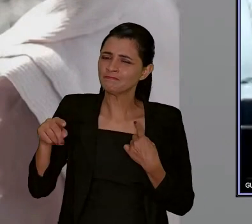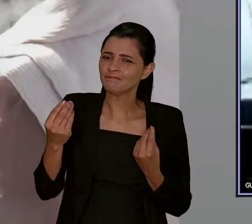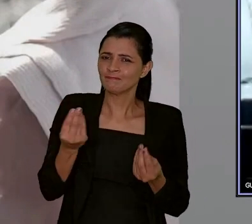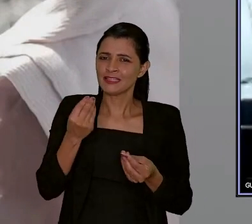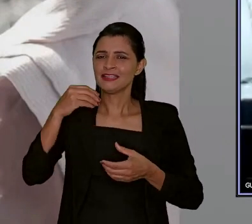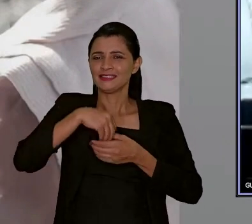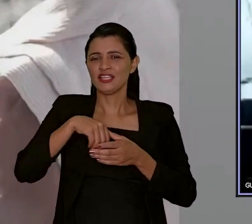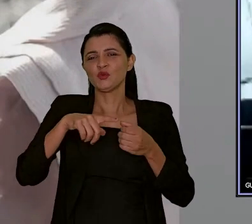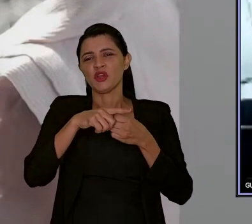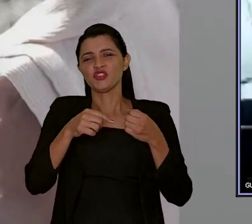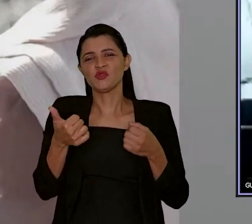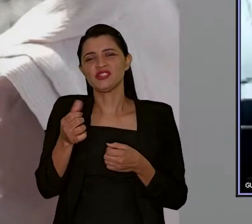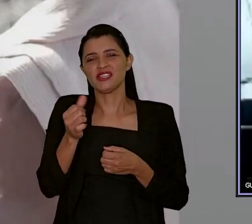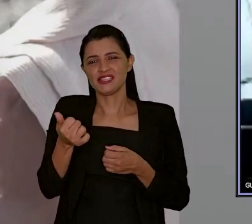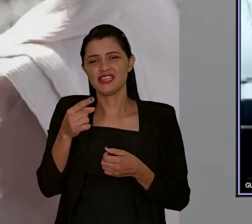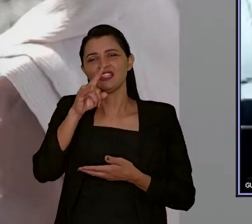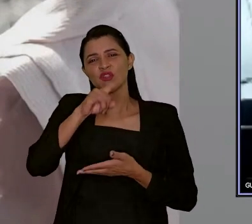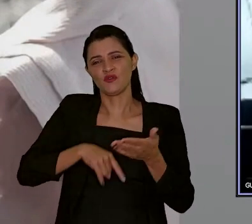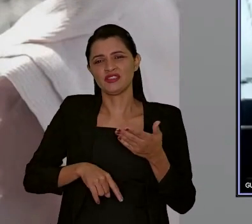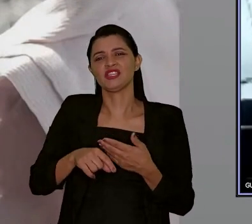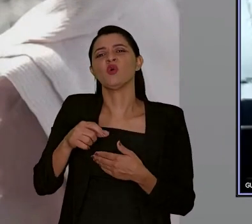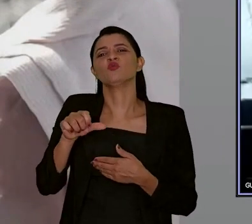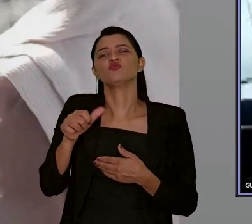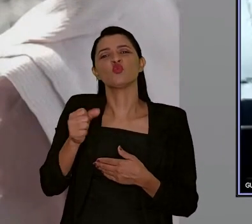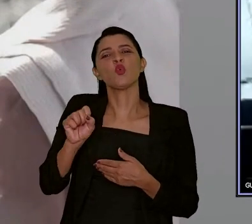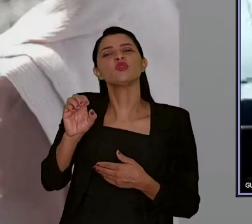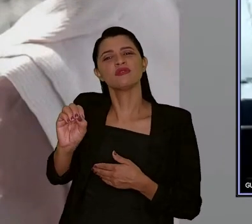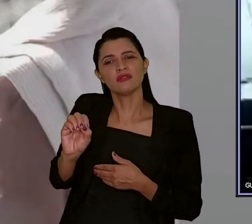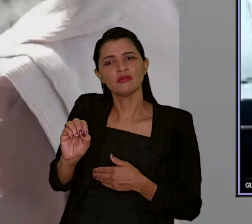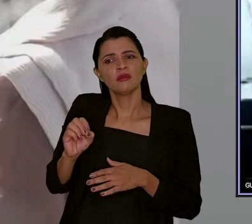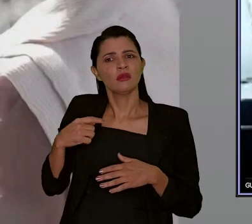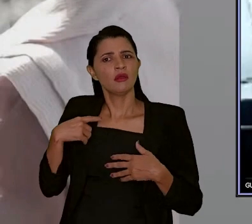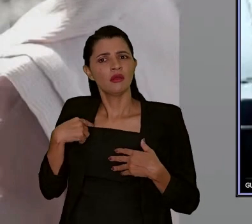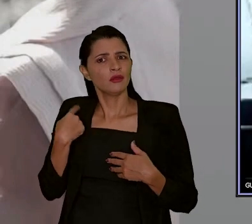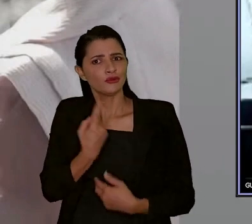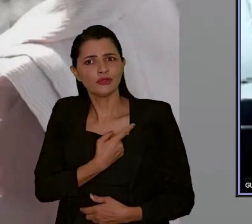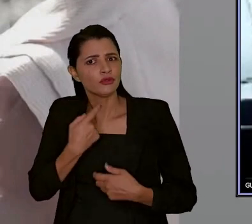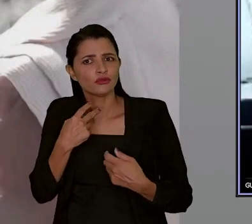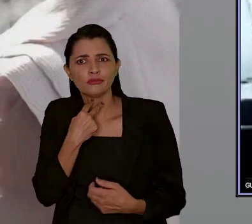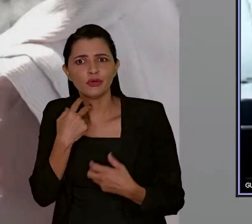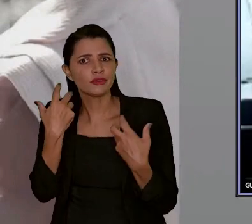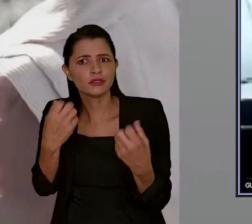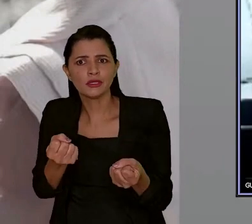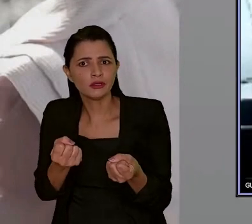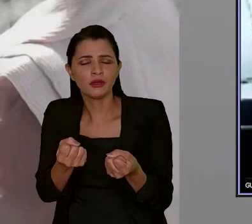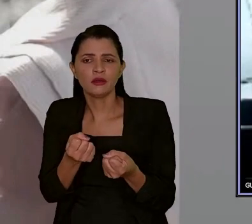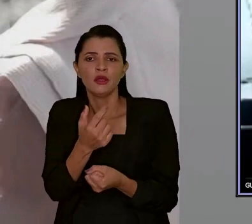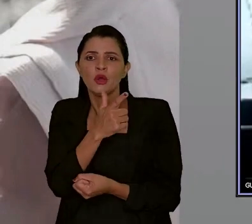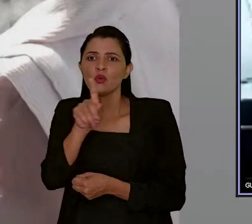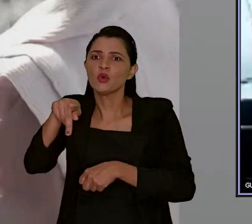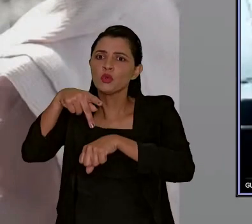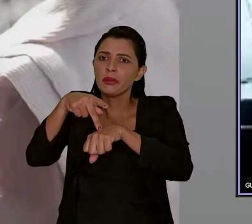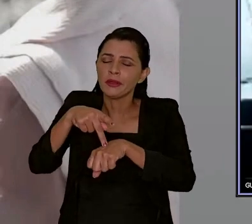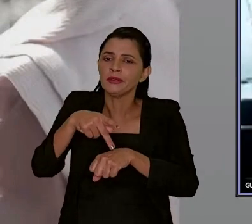80. E nós não podemos admitir que nenhum país, nenhum Estado, inclusive o